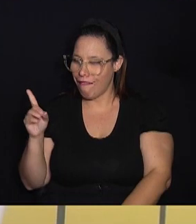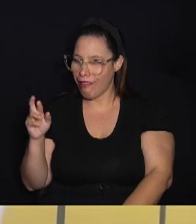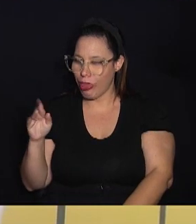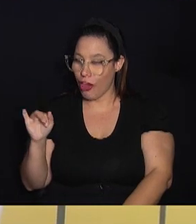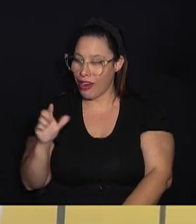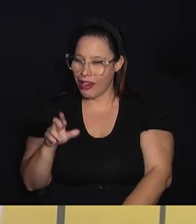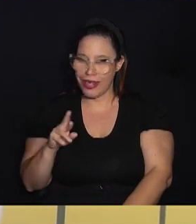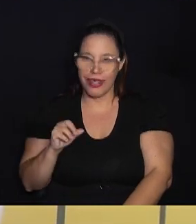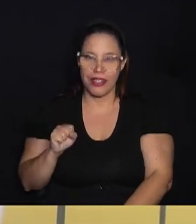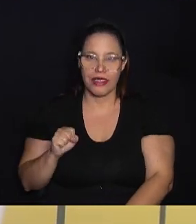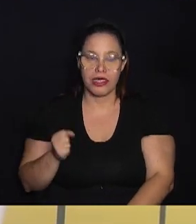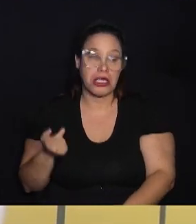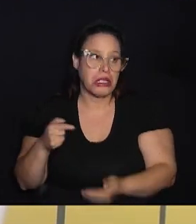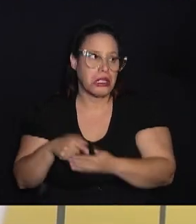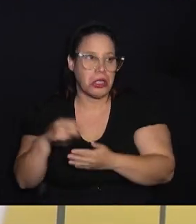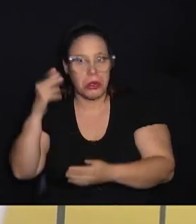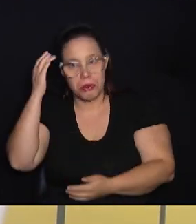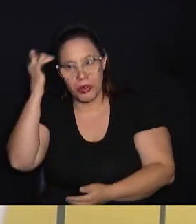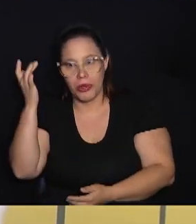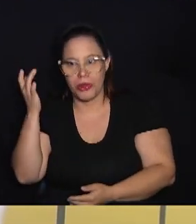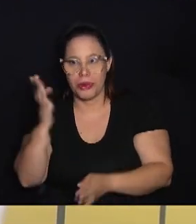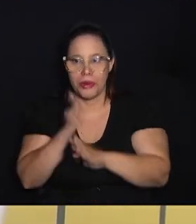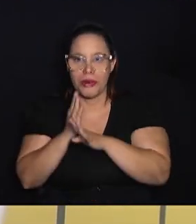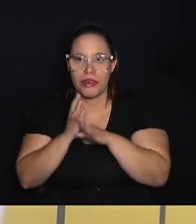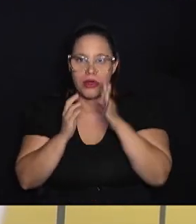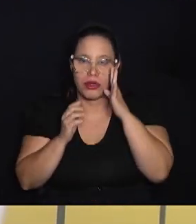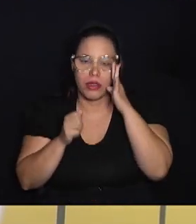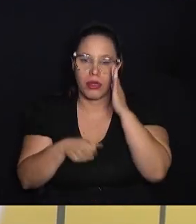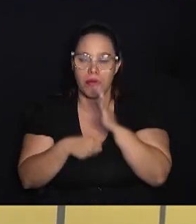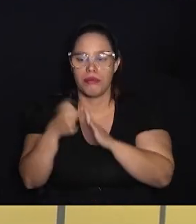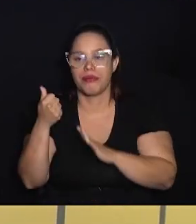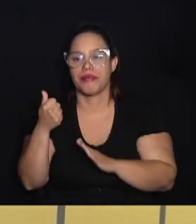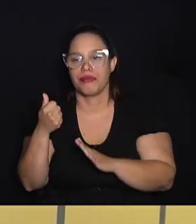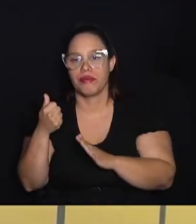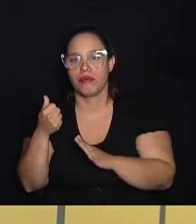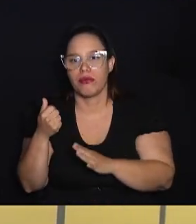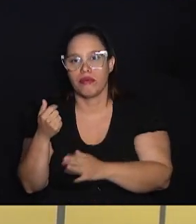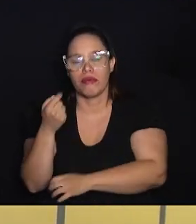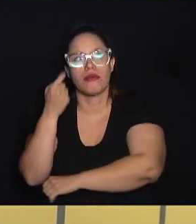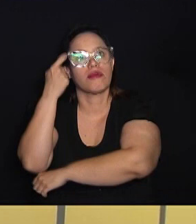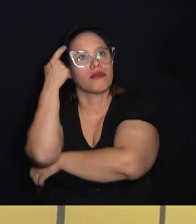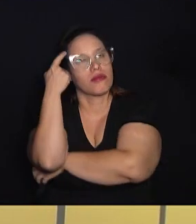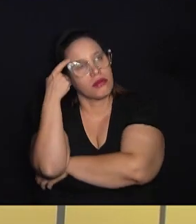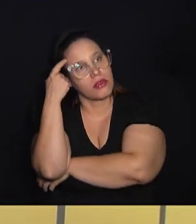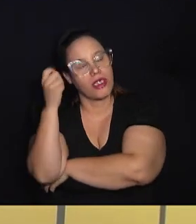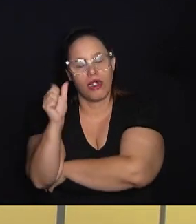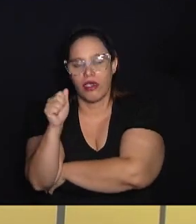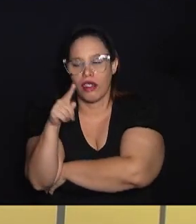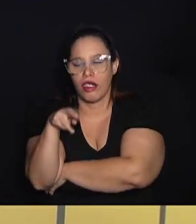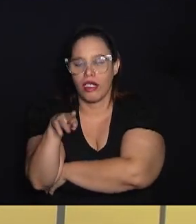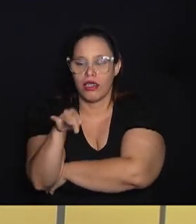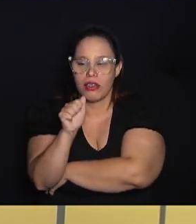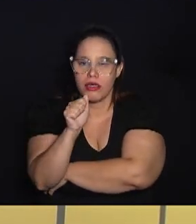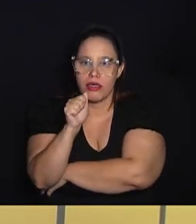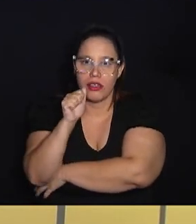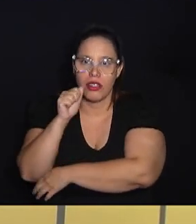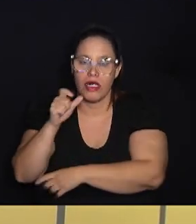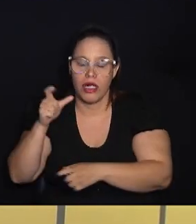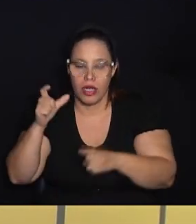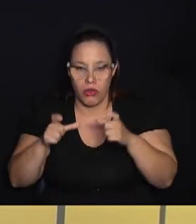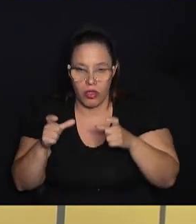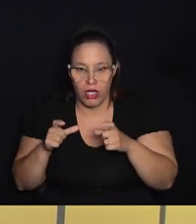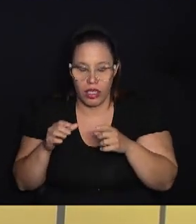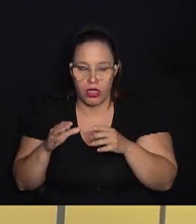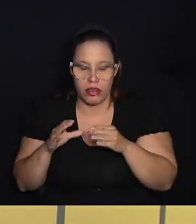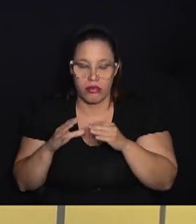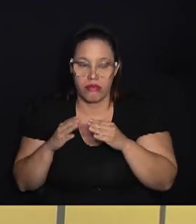aqui mas eu eu acho que a primeira coisa que me veio com a fala da Andreia foi esse lugar de humildade né quando a